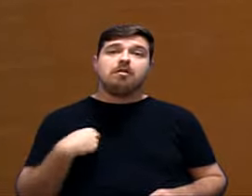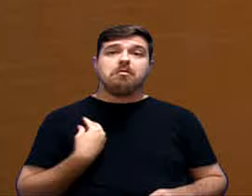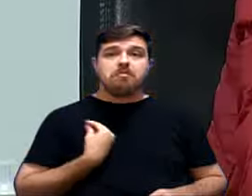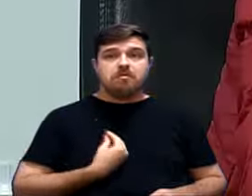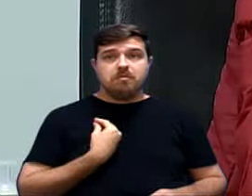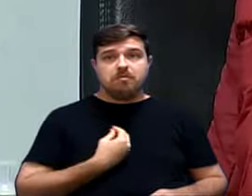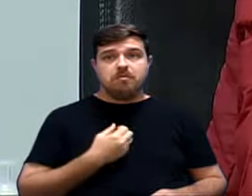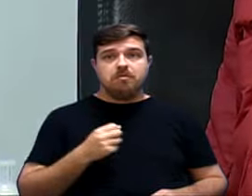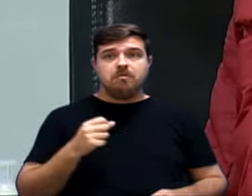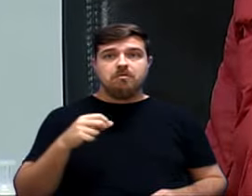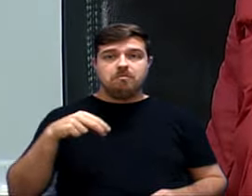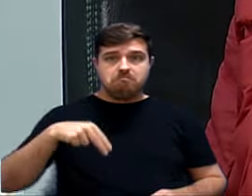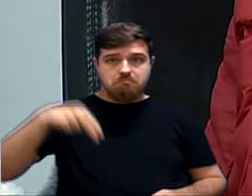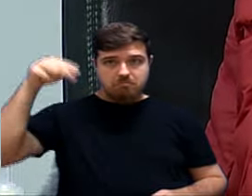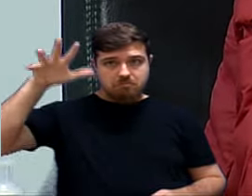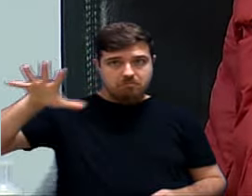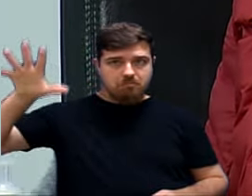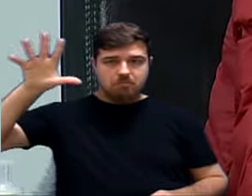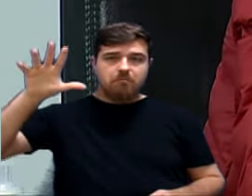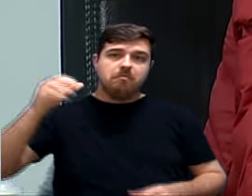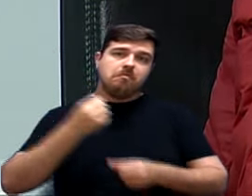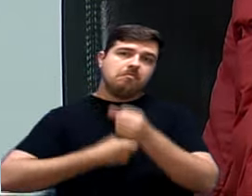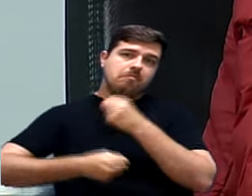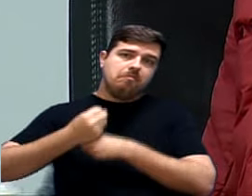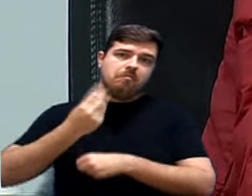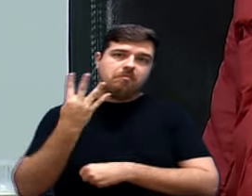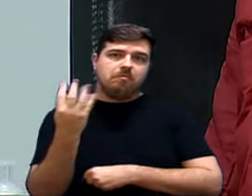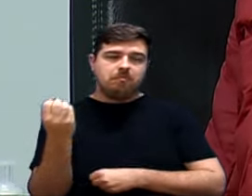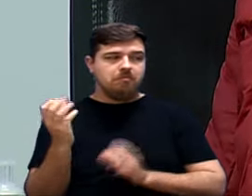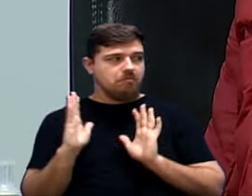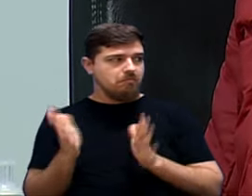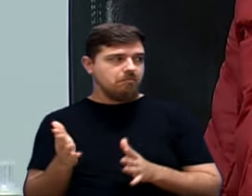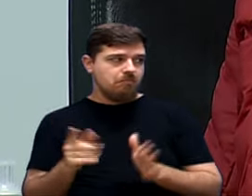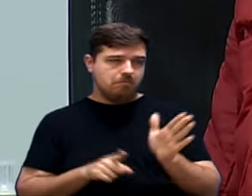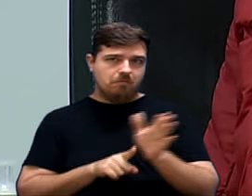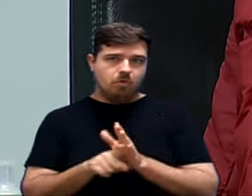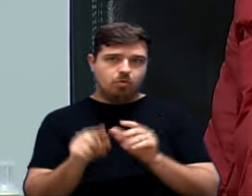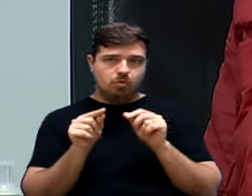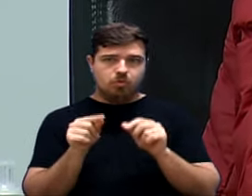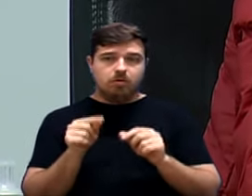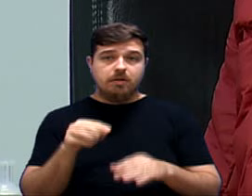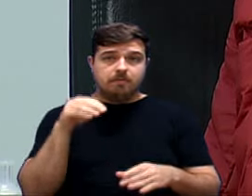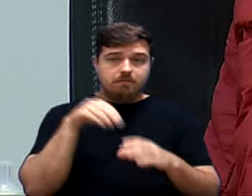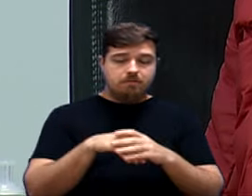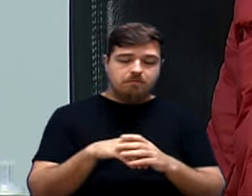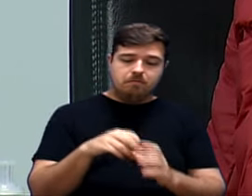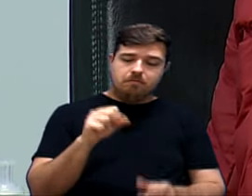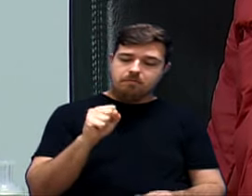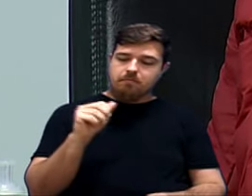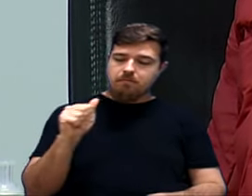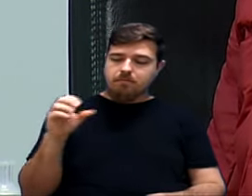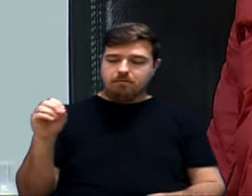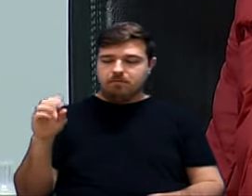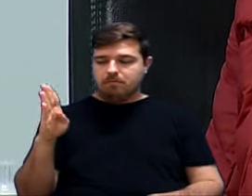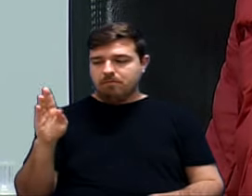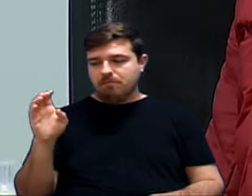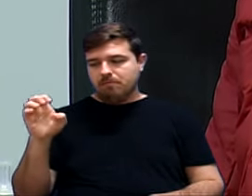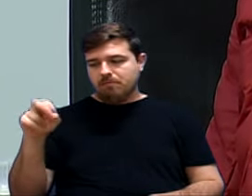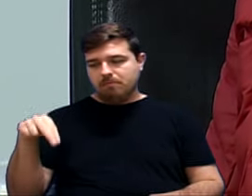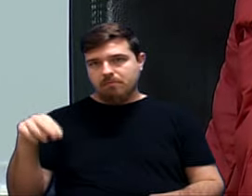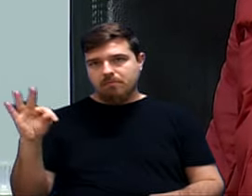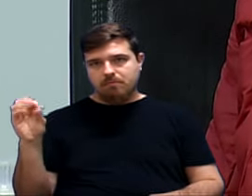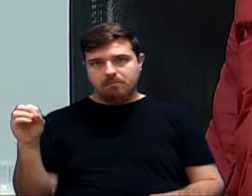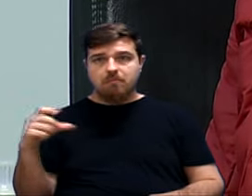Bento há 40 anos e a minha pergunta é o seguinte eh dentro do parque São Bento tem várias áreas de